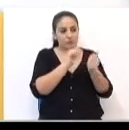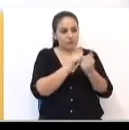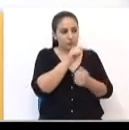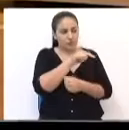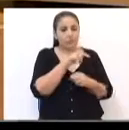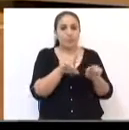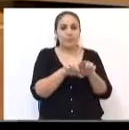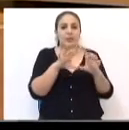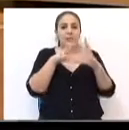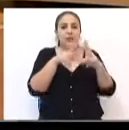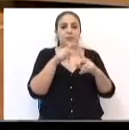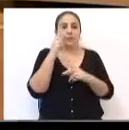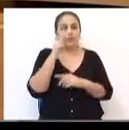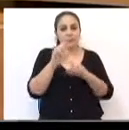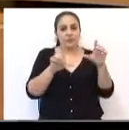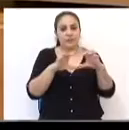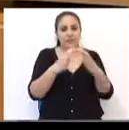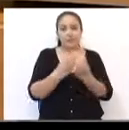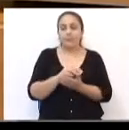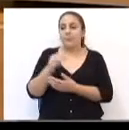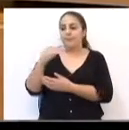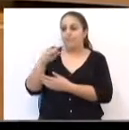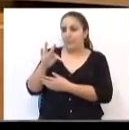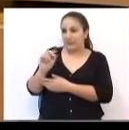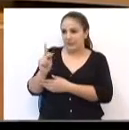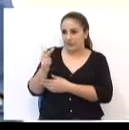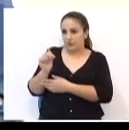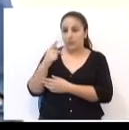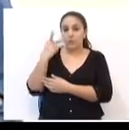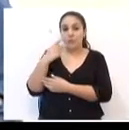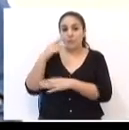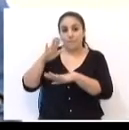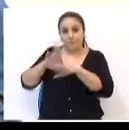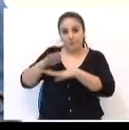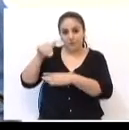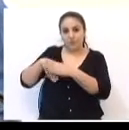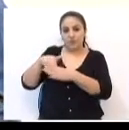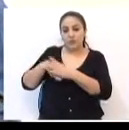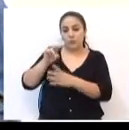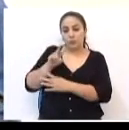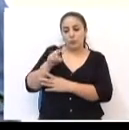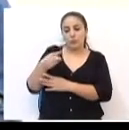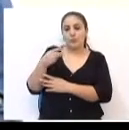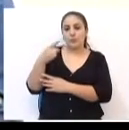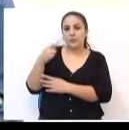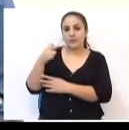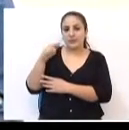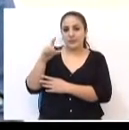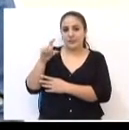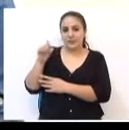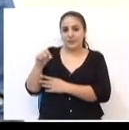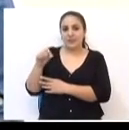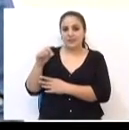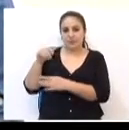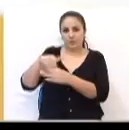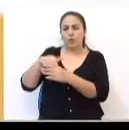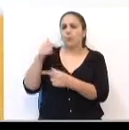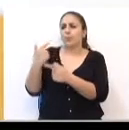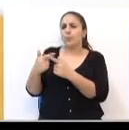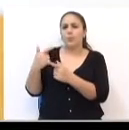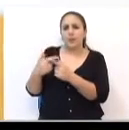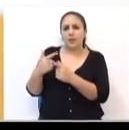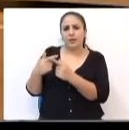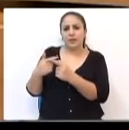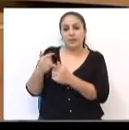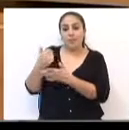Câmara. Matheus, o senhor foi o vereador mais votado de Passo Fundo, com 2.710 votos. A que se deve, então,